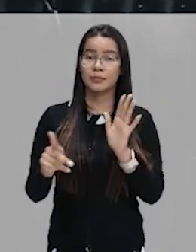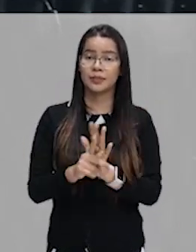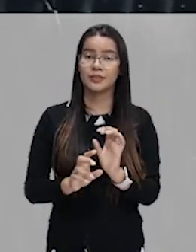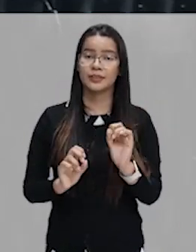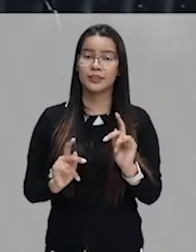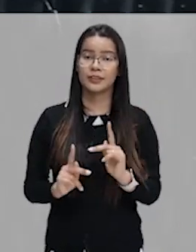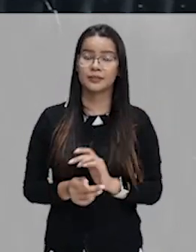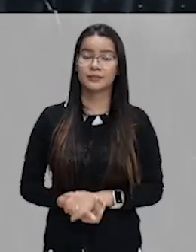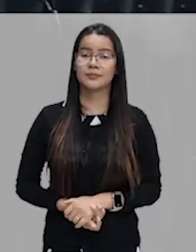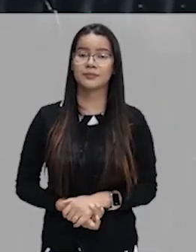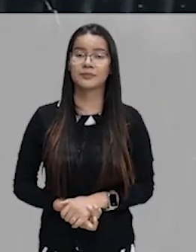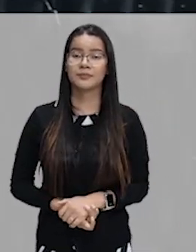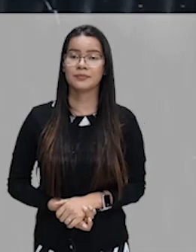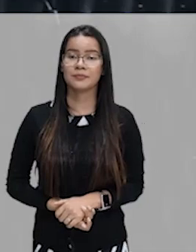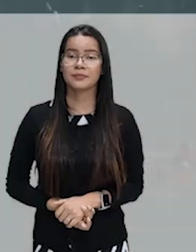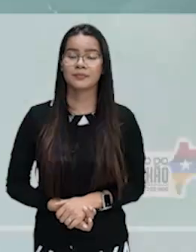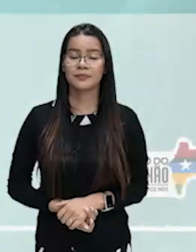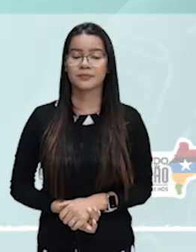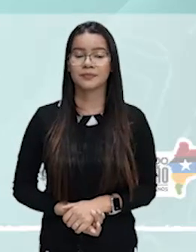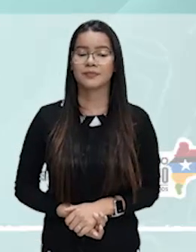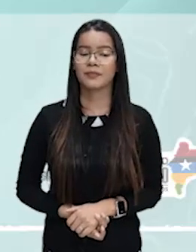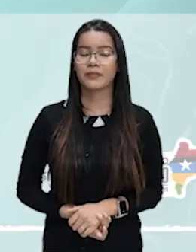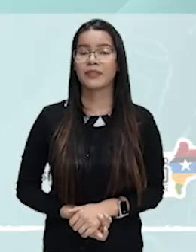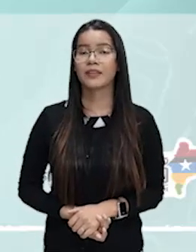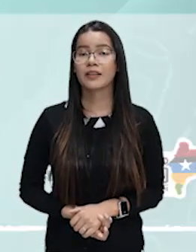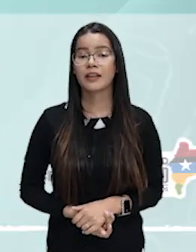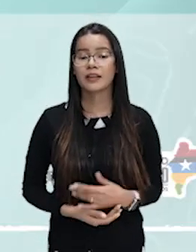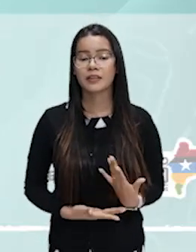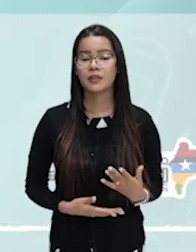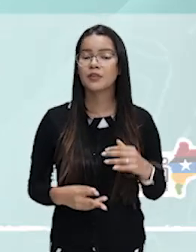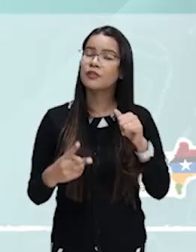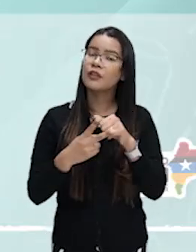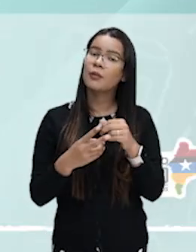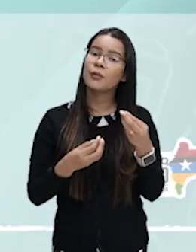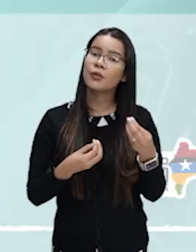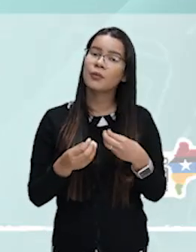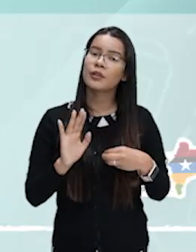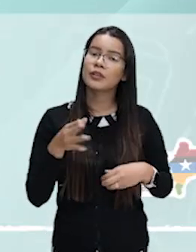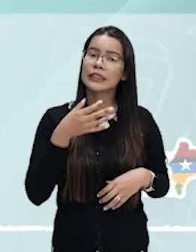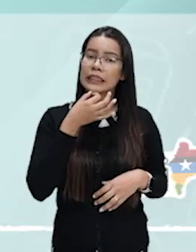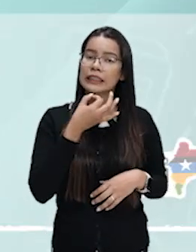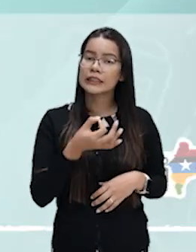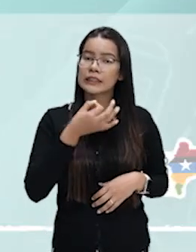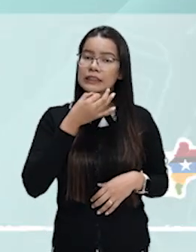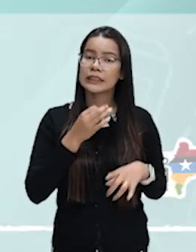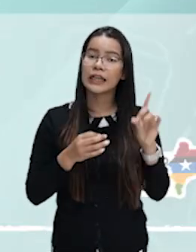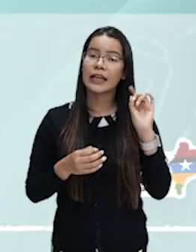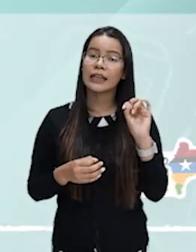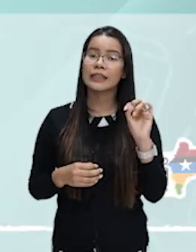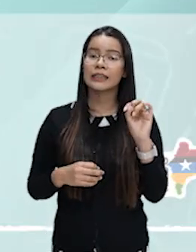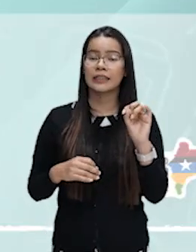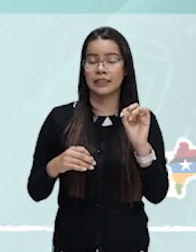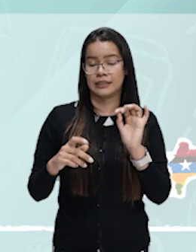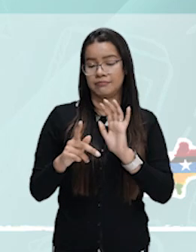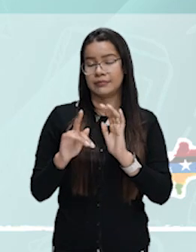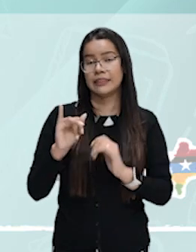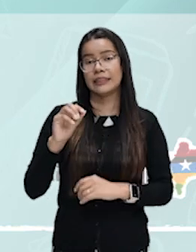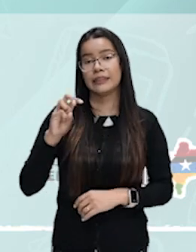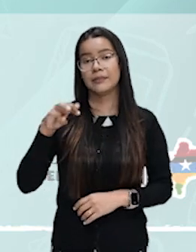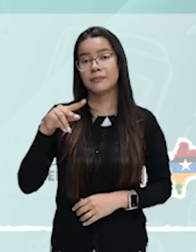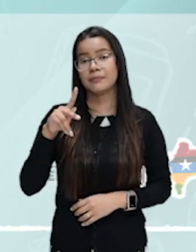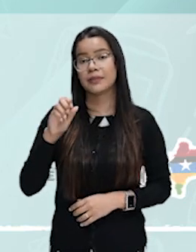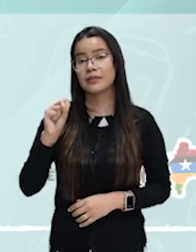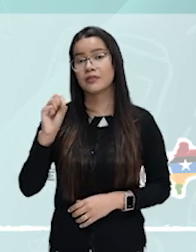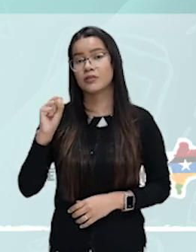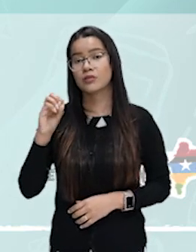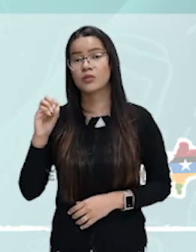ok? Então, vejam só. O verbo there to be, como eu já mencionei para vocês, ele é um verbo impessoal, né? Então,